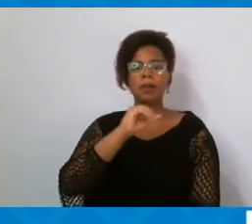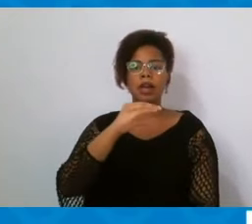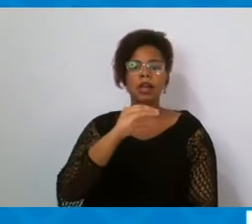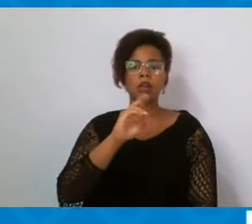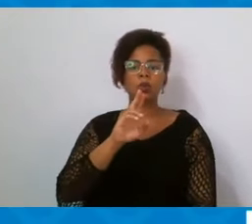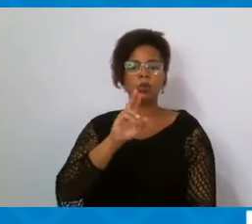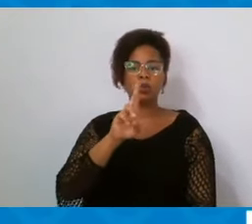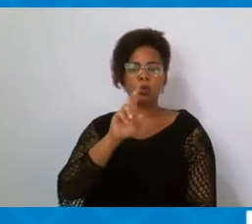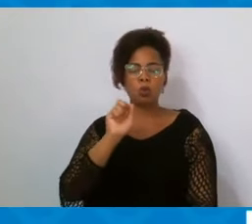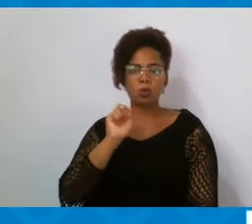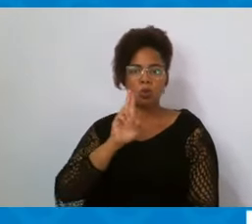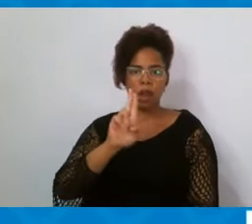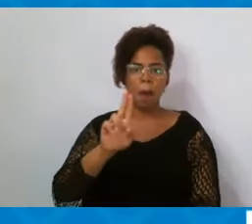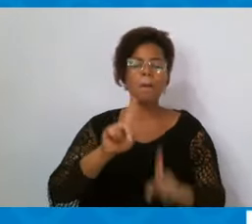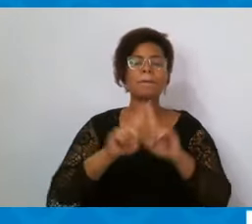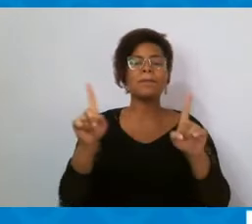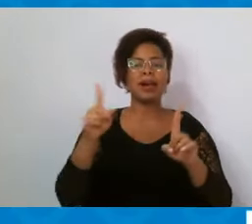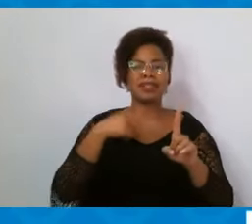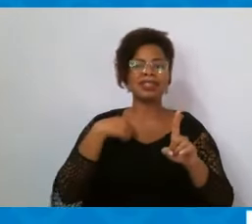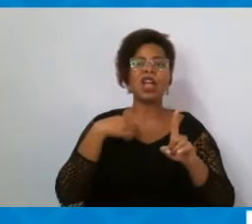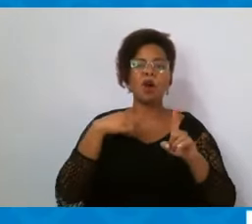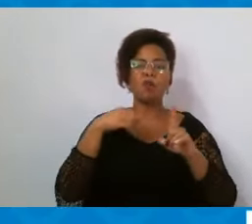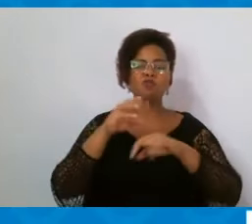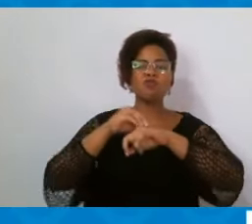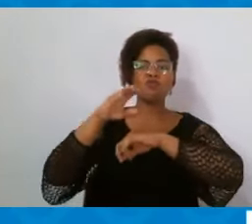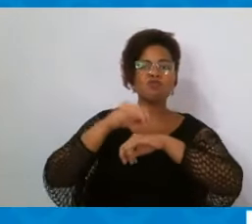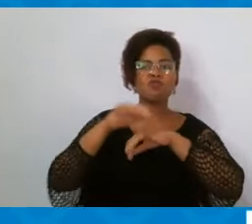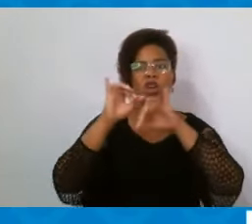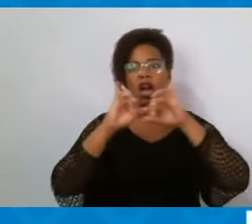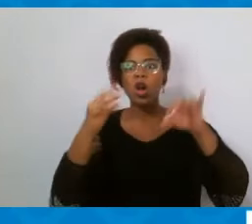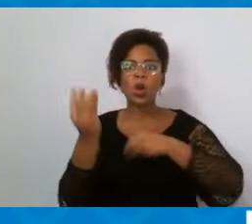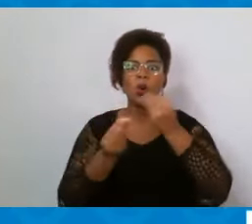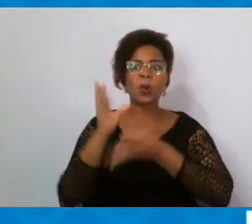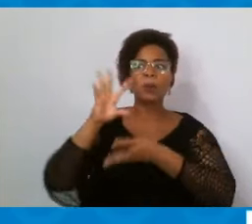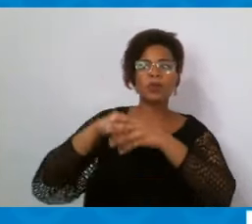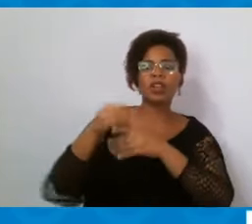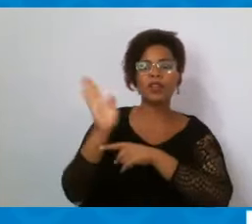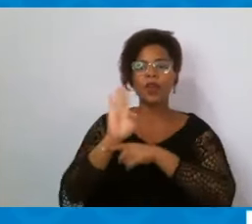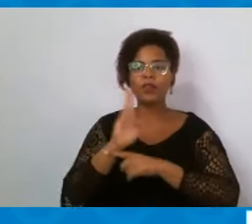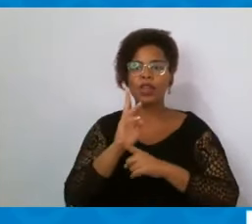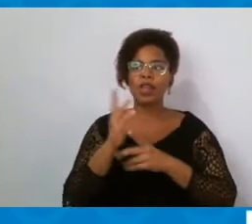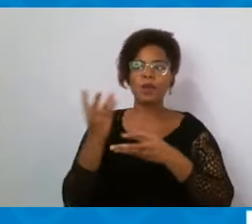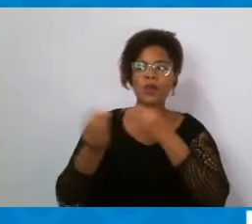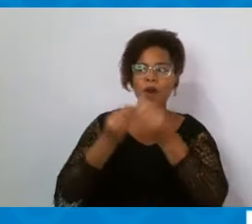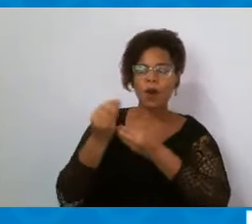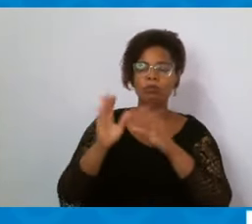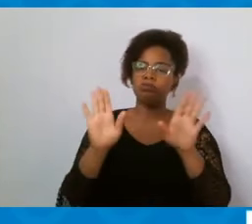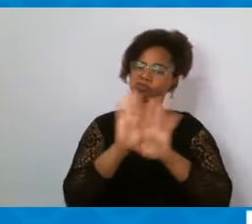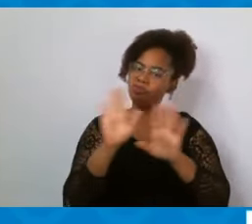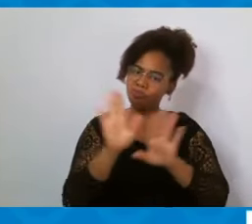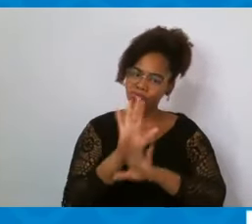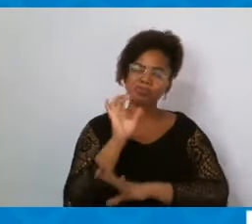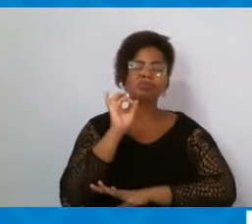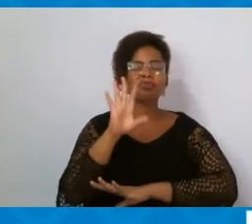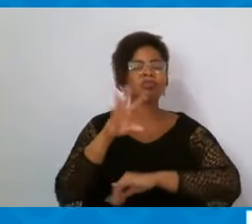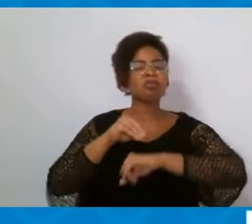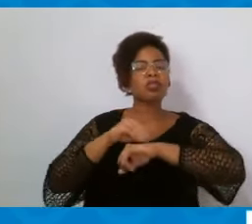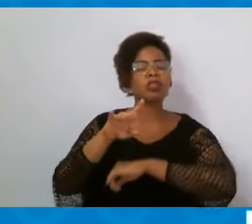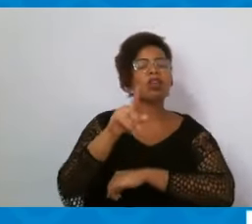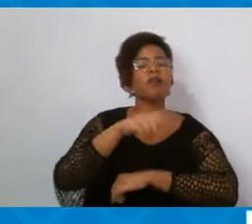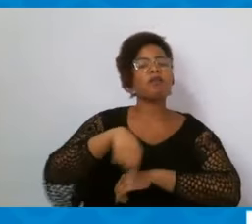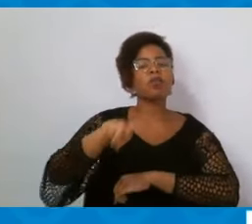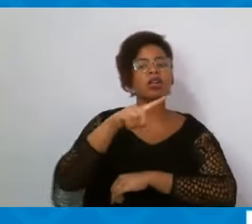vocês ficarem pensando aí em certos aspectos do que eu vou falar e que estão muito presentes no mundo das artes, mas